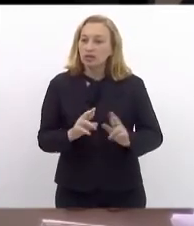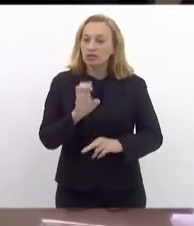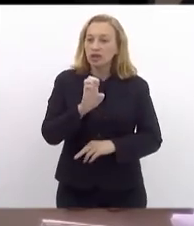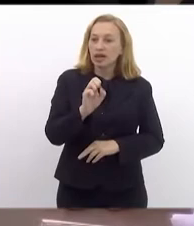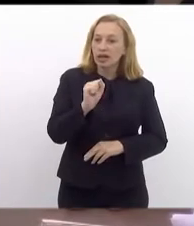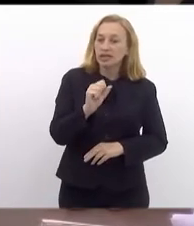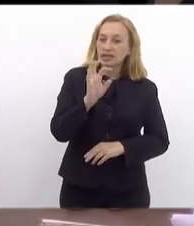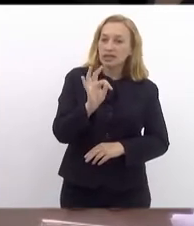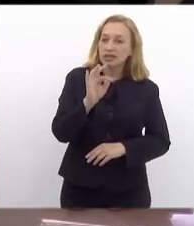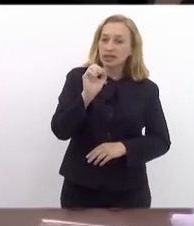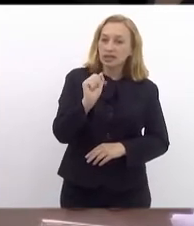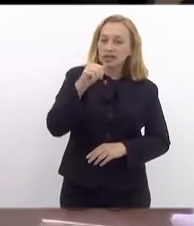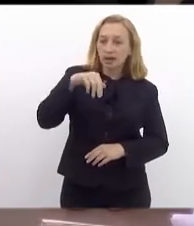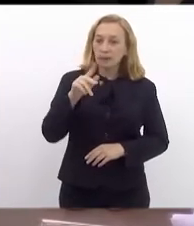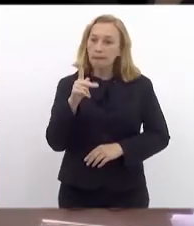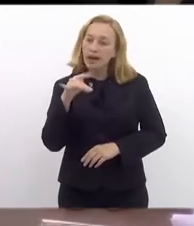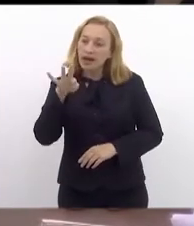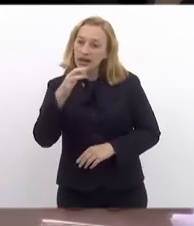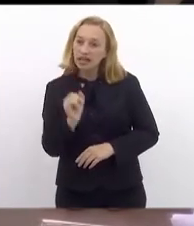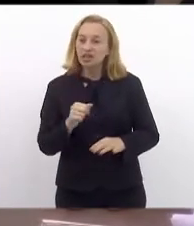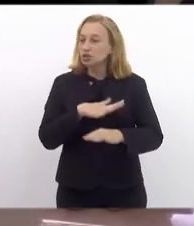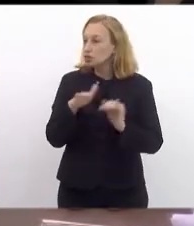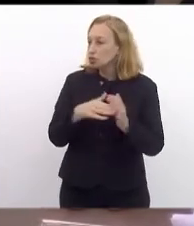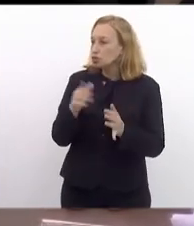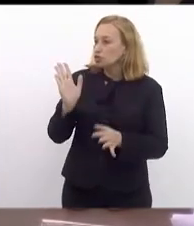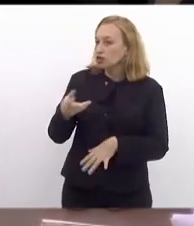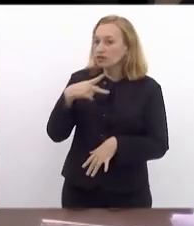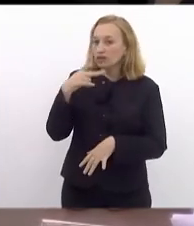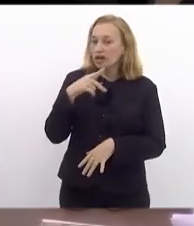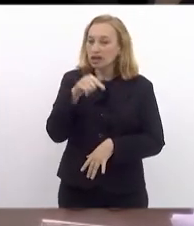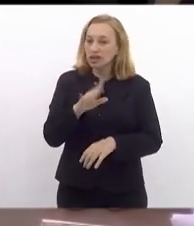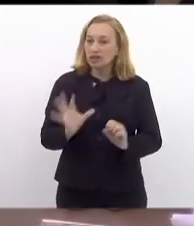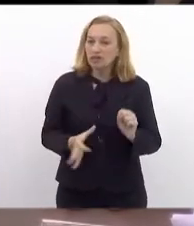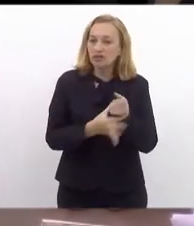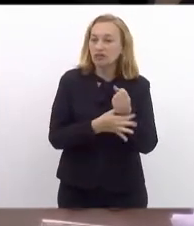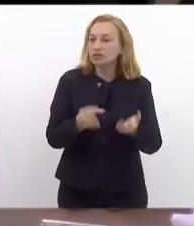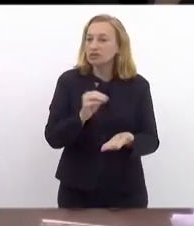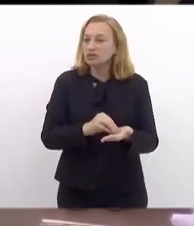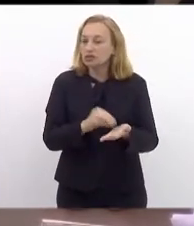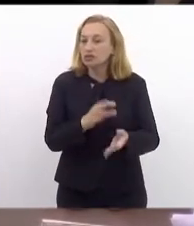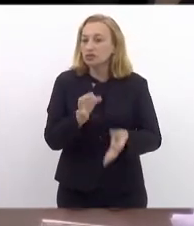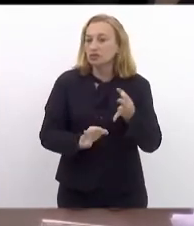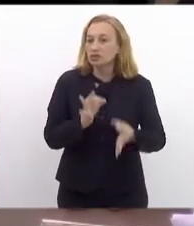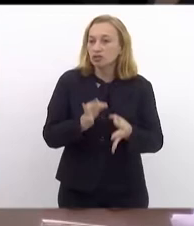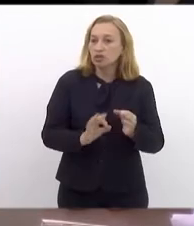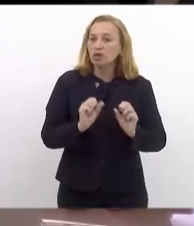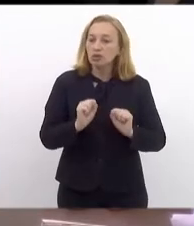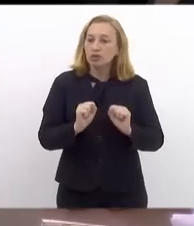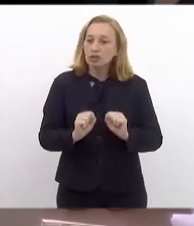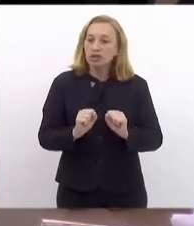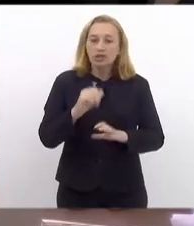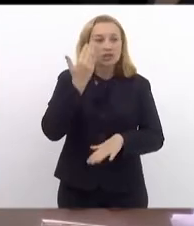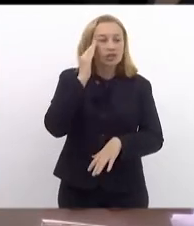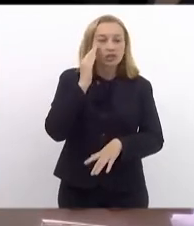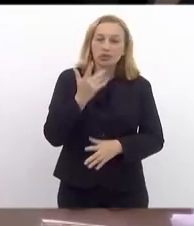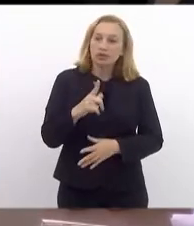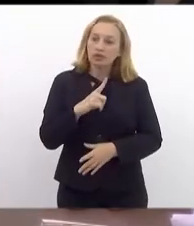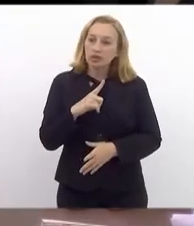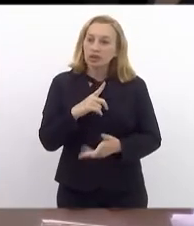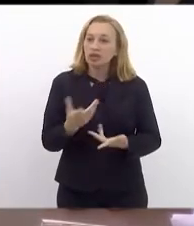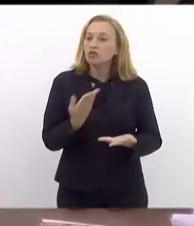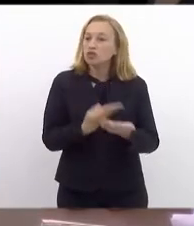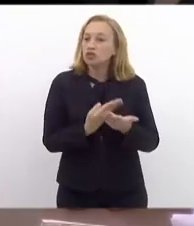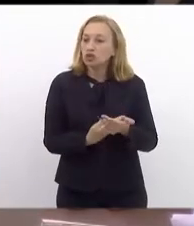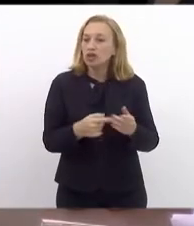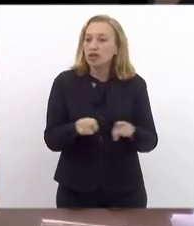estamparia eu acho que ia a todos já falaram aqui a a segurança jurídica que poderia trazer um entendimento porque a gente